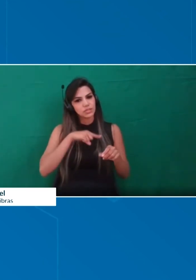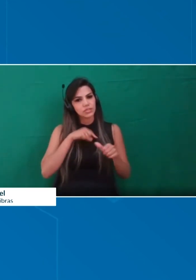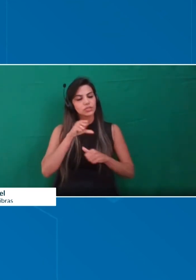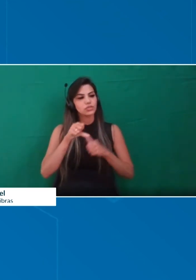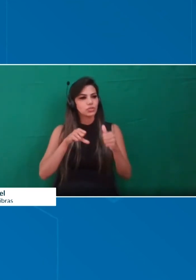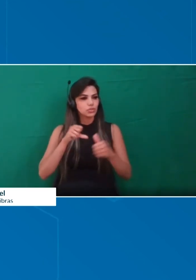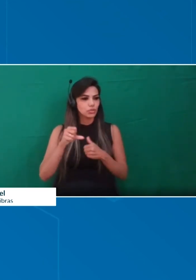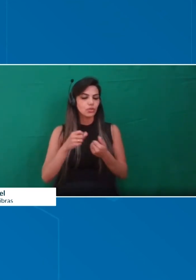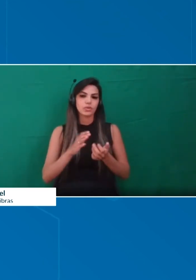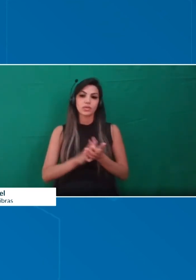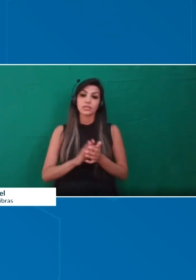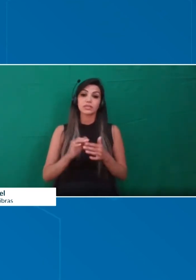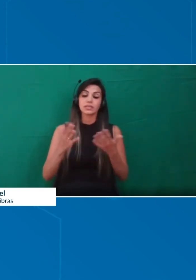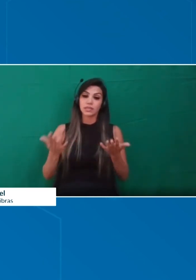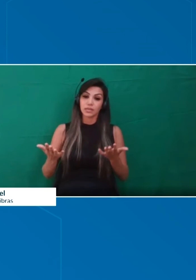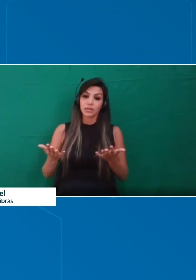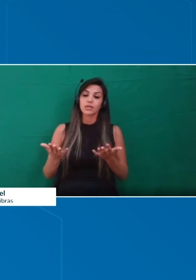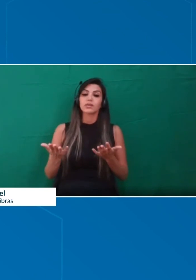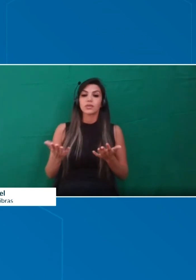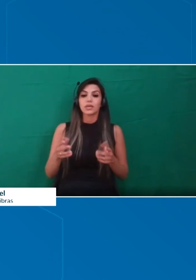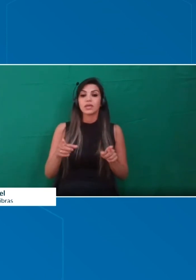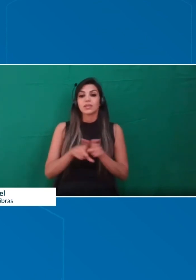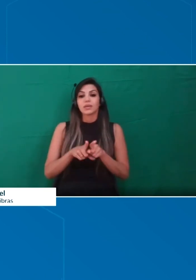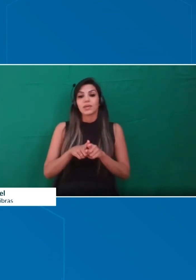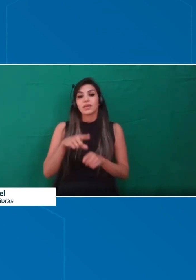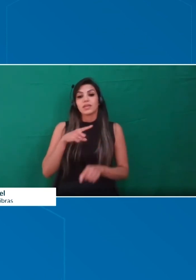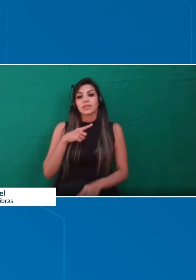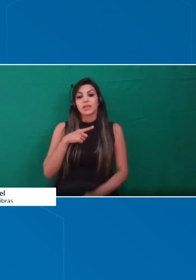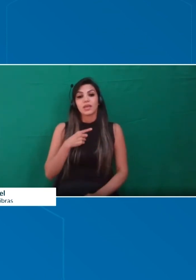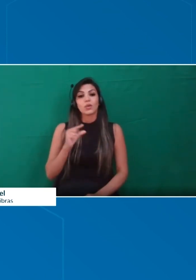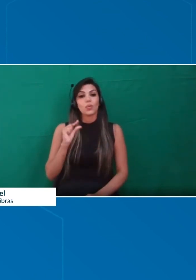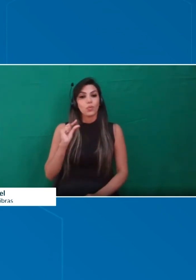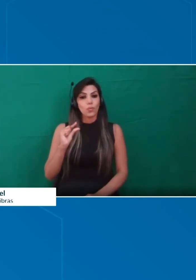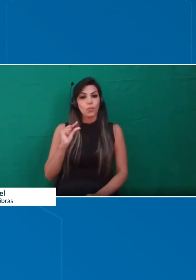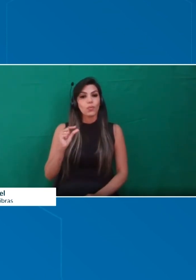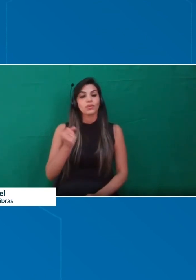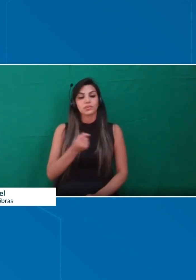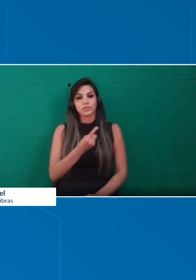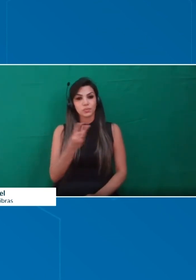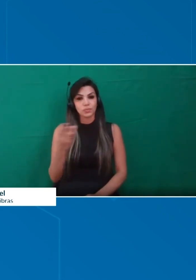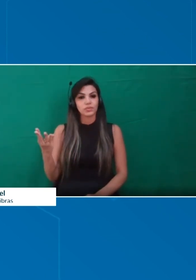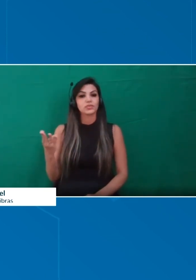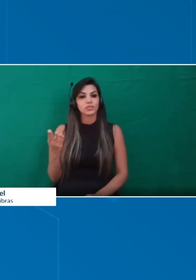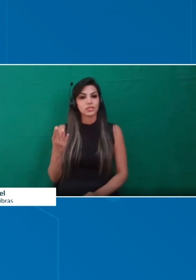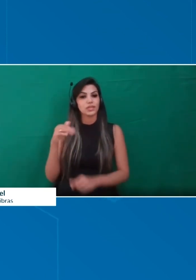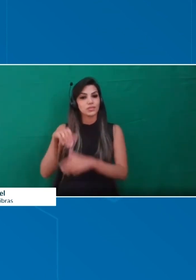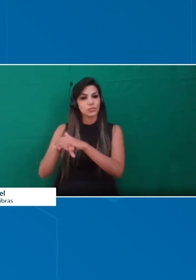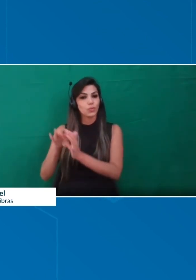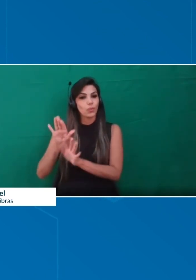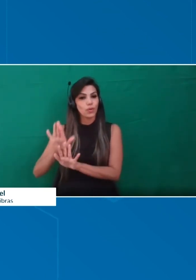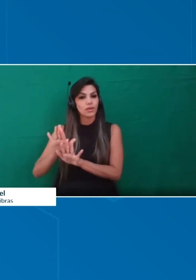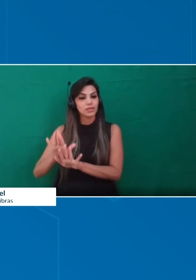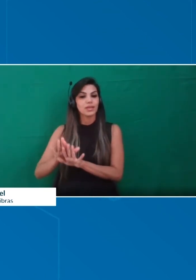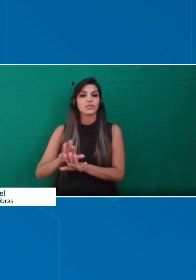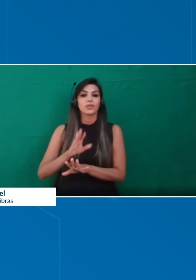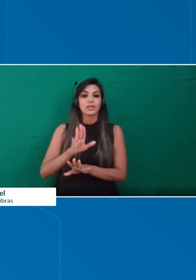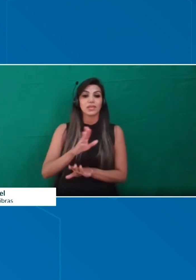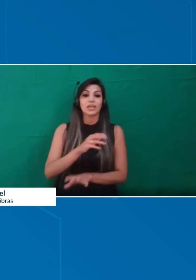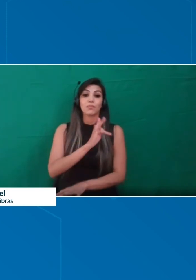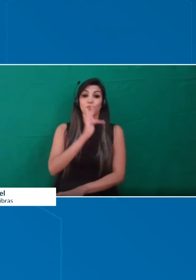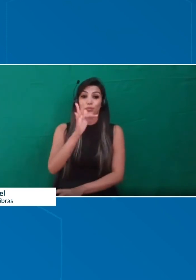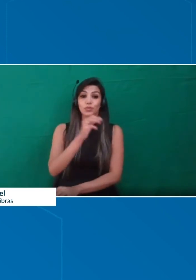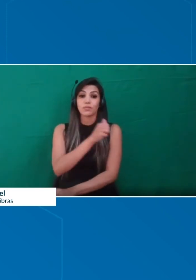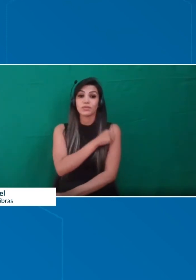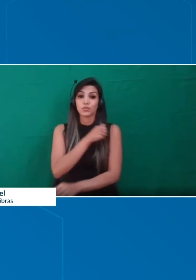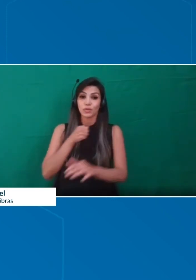também. Ainda temos uma pequena reserva para os alunos que estão chegando, né? Então, o aluno que ingressar aqui, que não